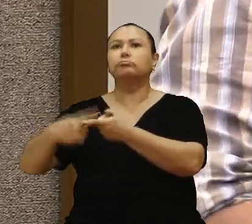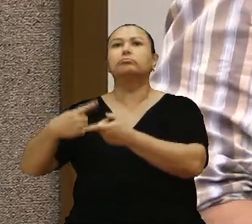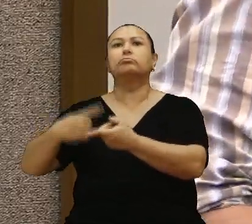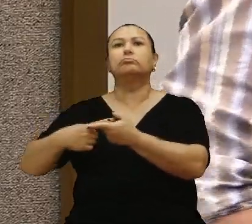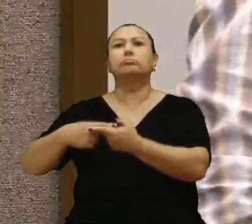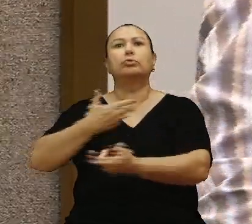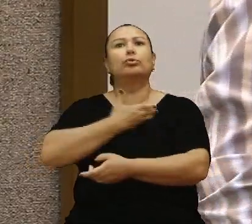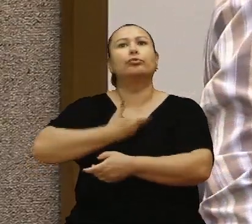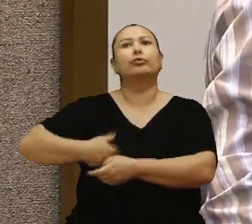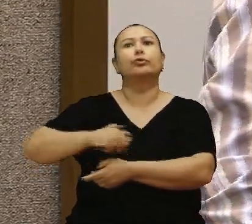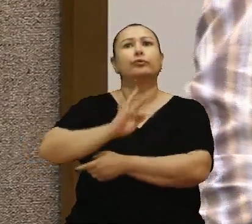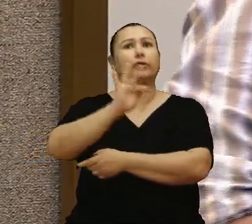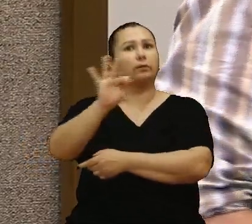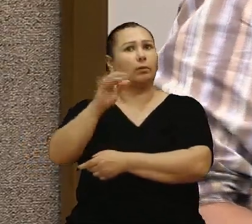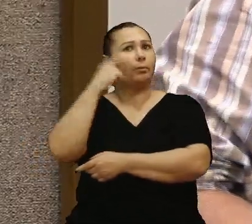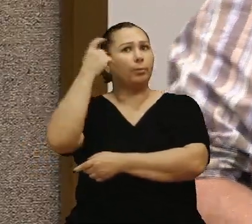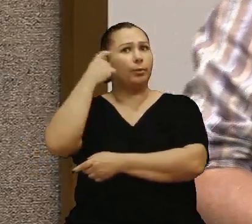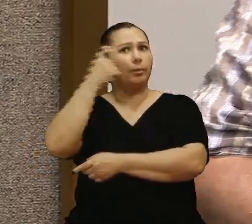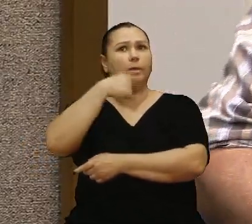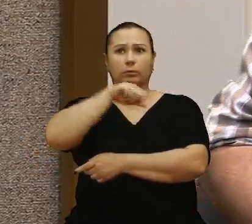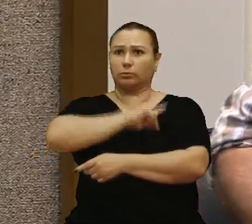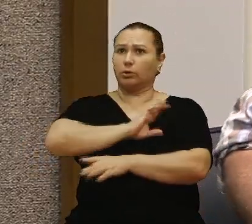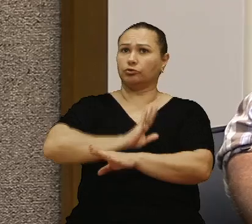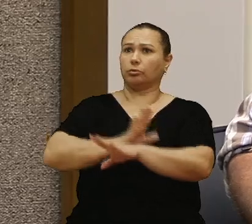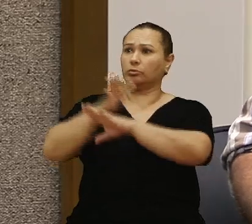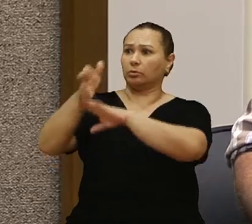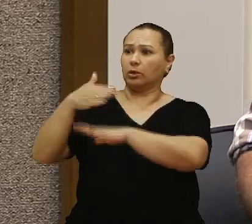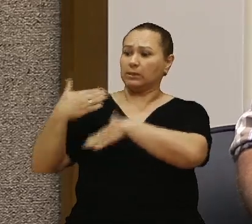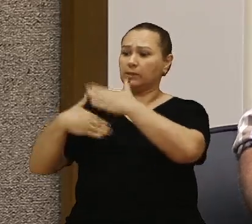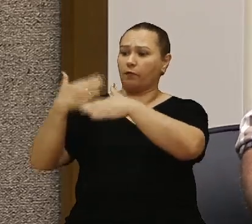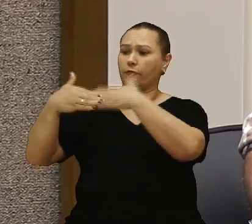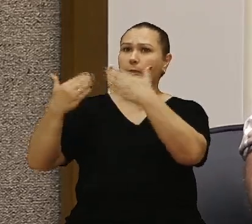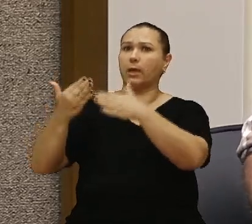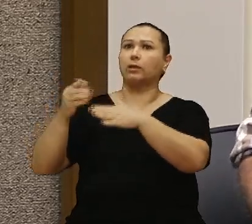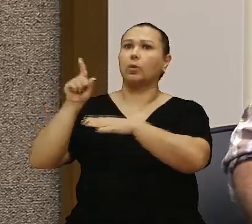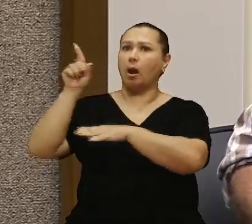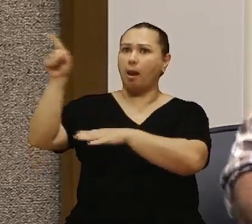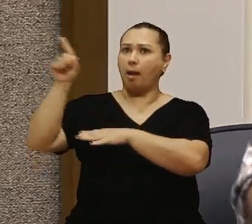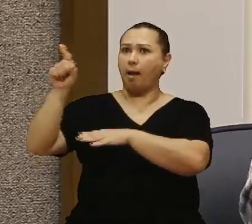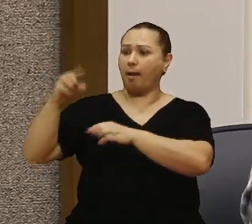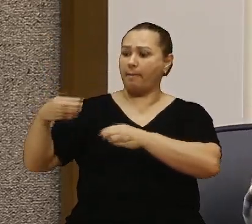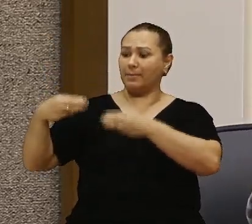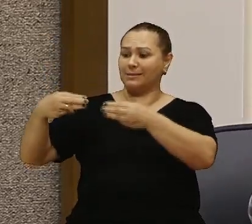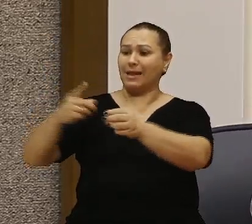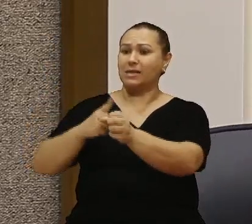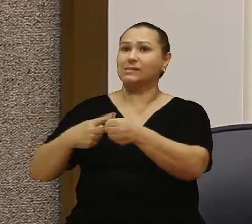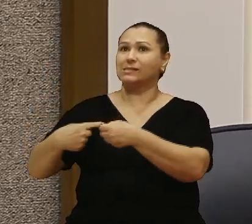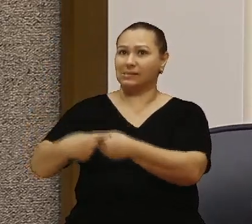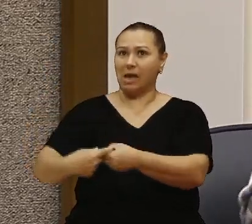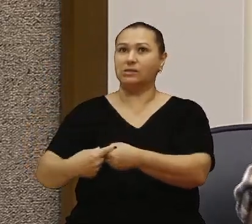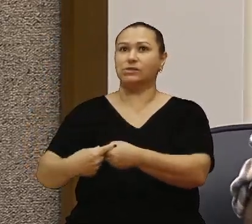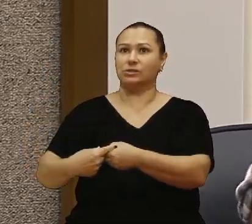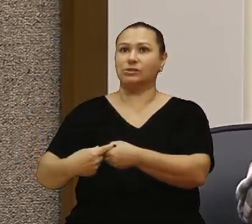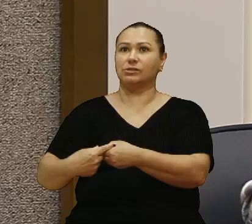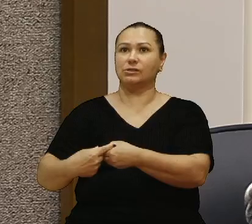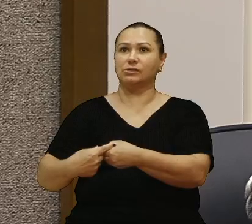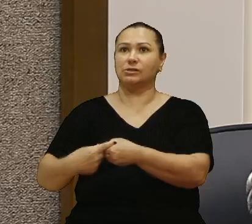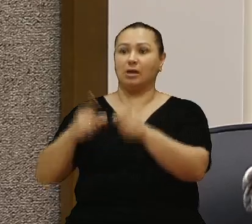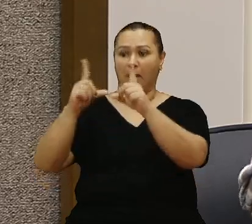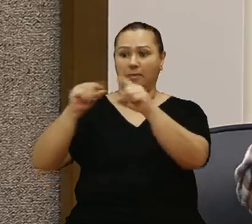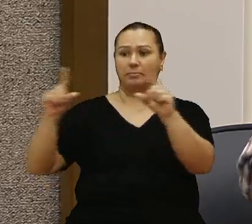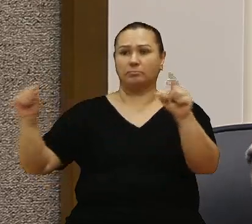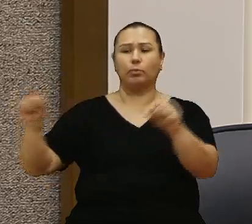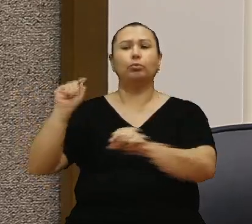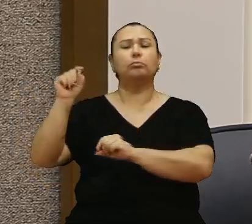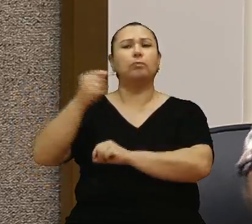preocupado, inclusive estivemos na Secretaria de Desenvolvimento Urbano, lá no Ministério das Cidades, e o